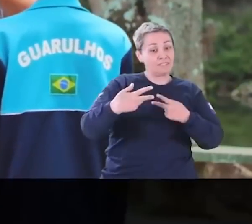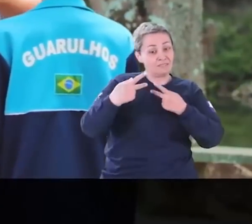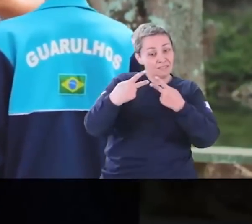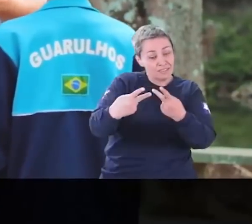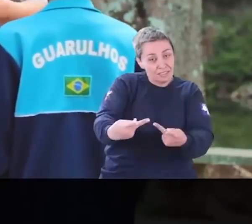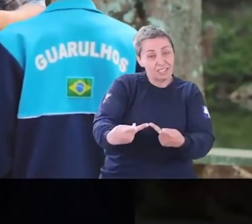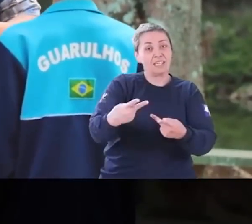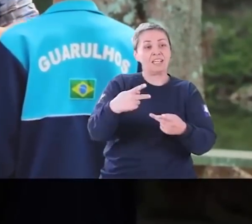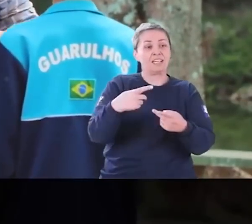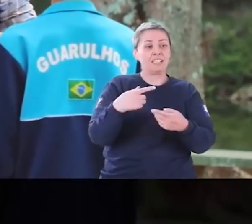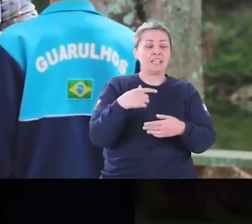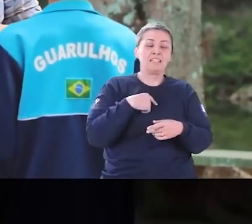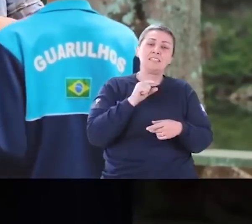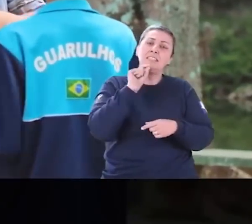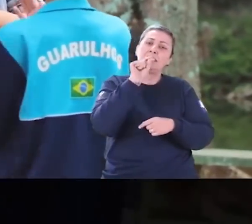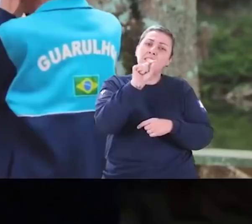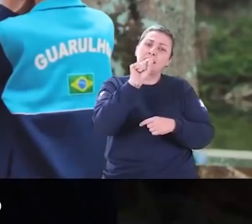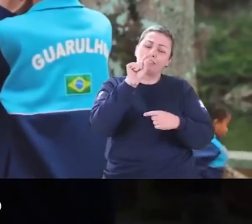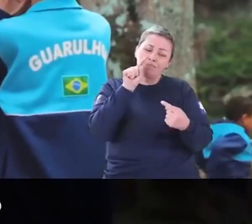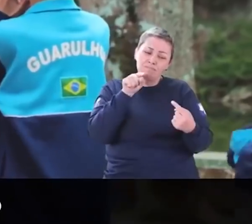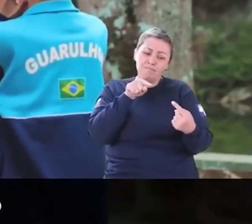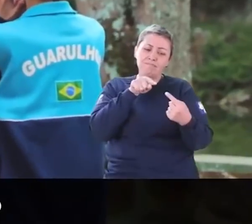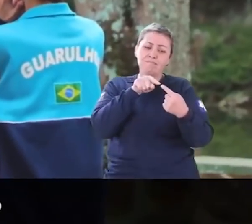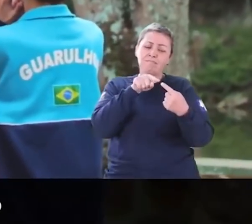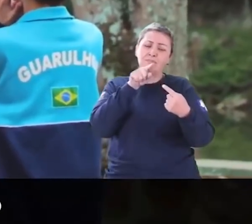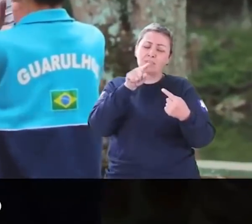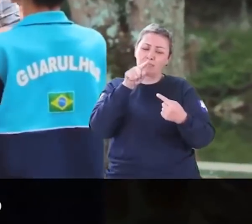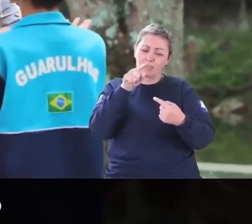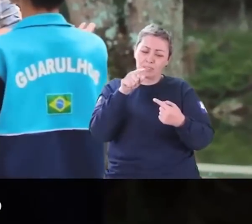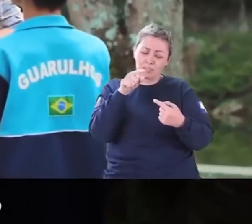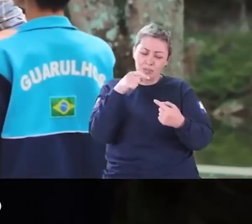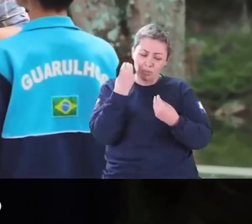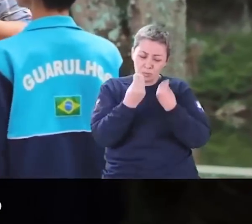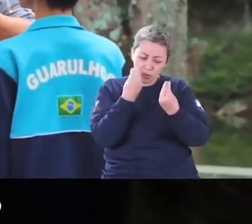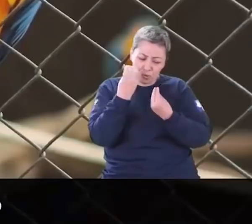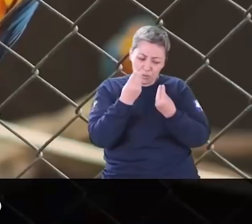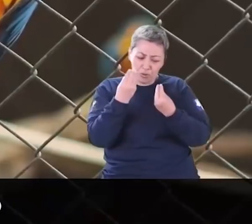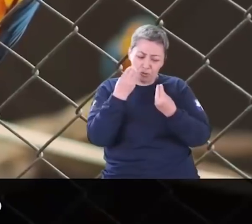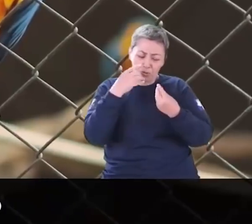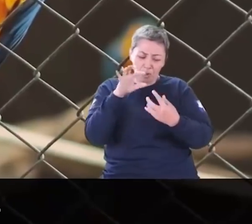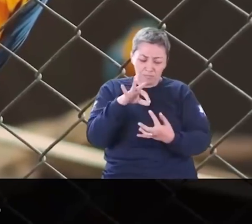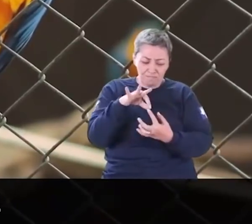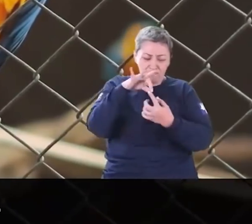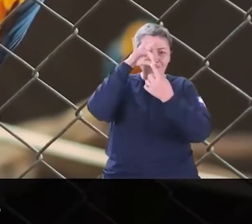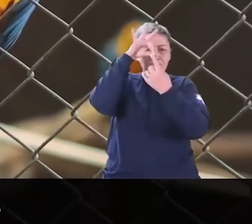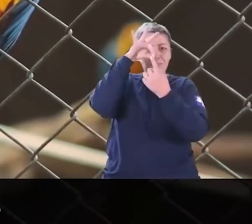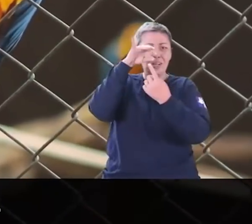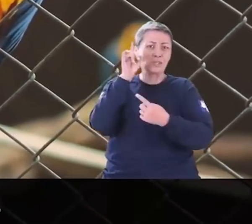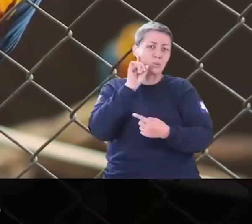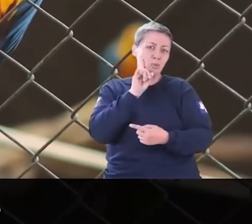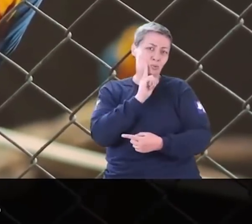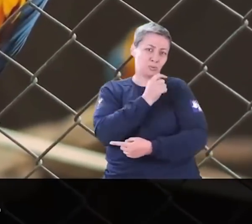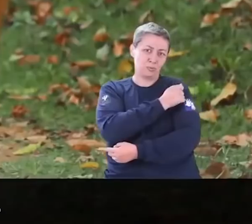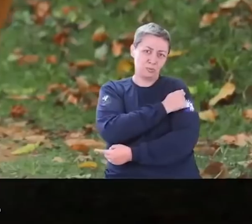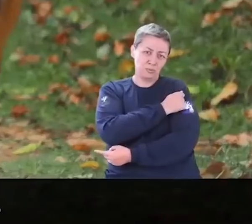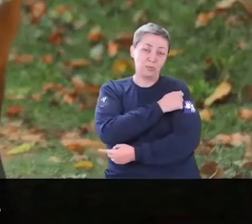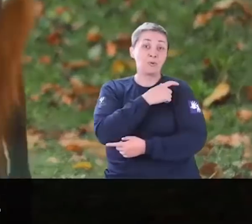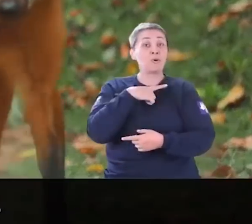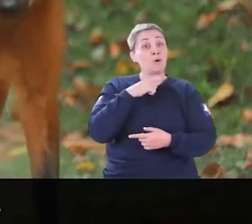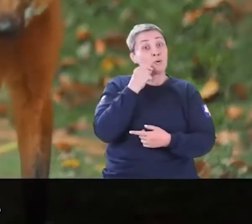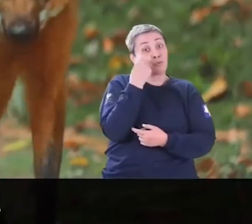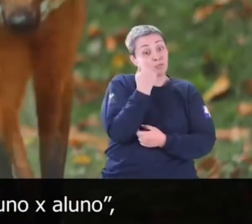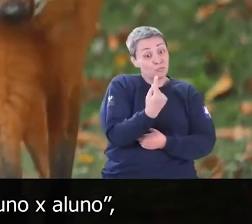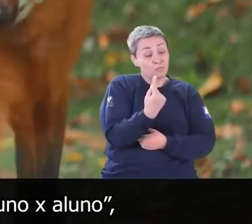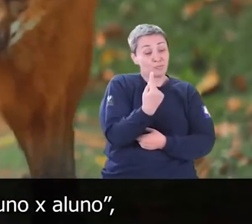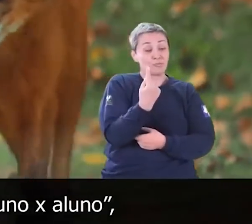A cada visita que a gente realiza, ela tem a perspectiva de um trabalho de protagonismo do aluno